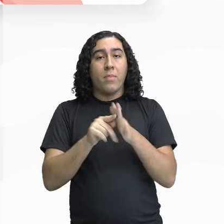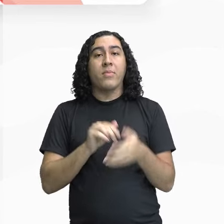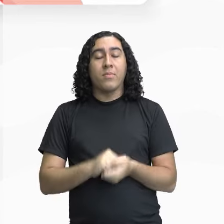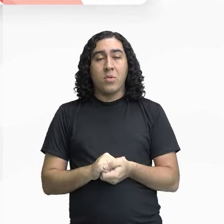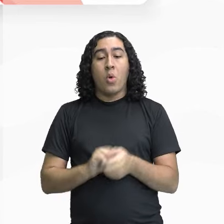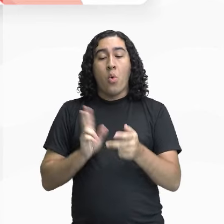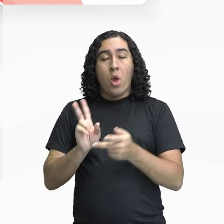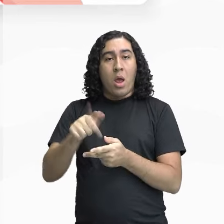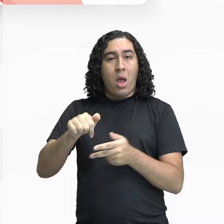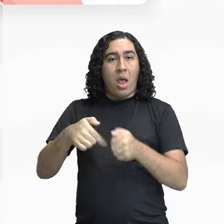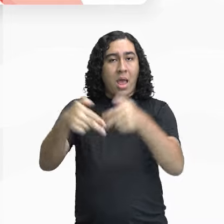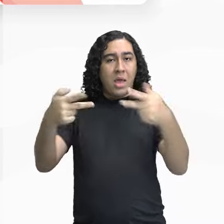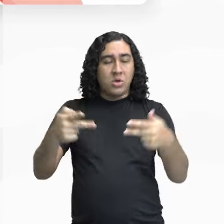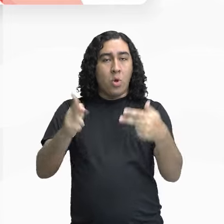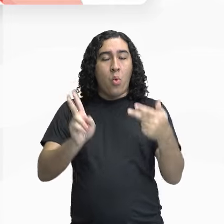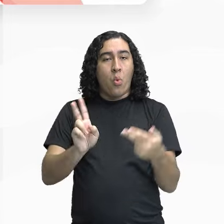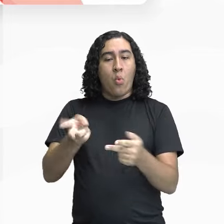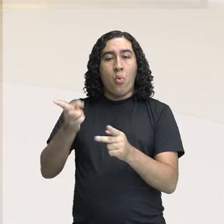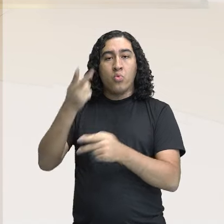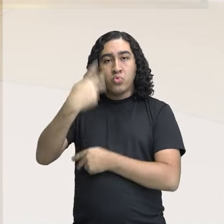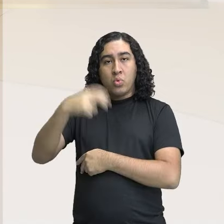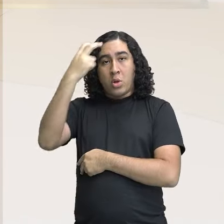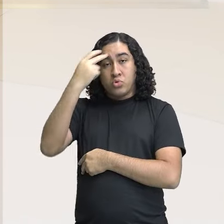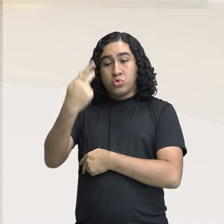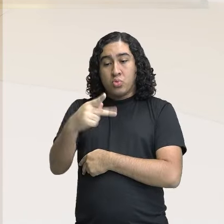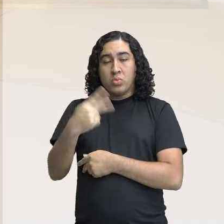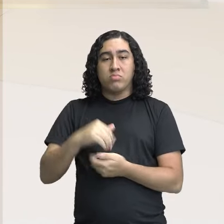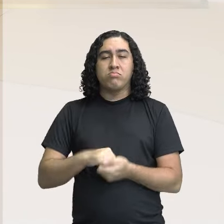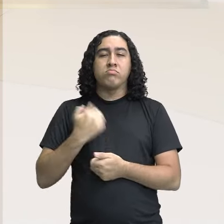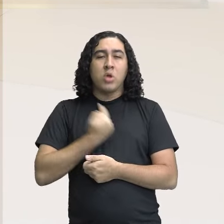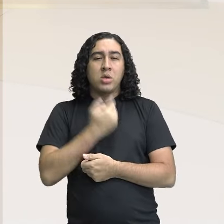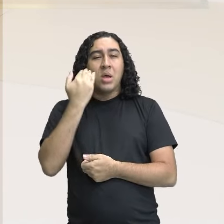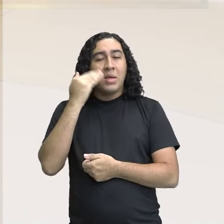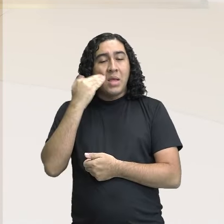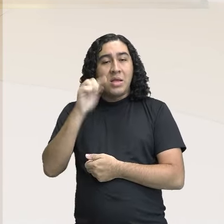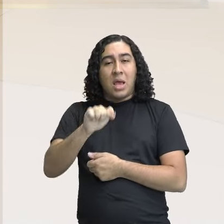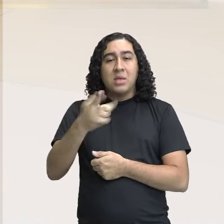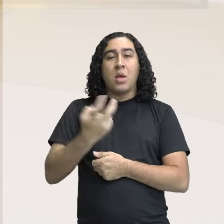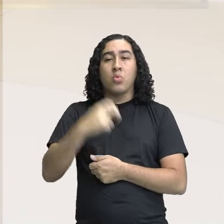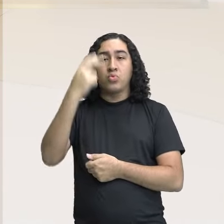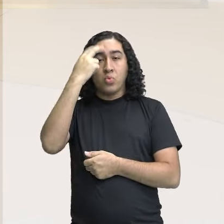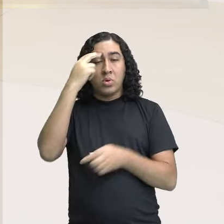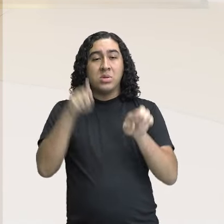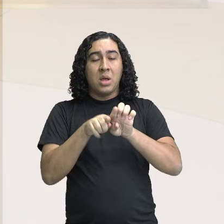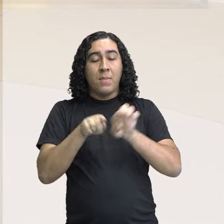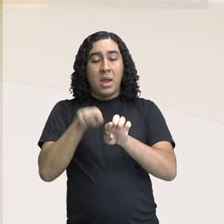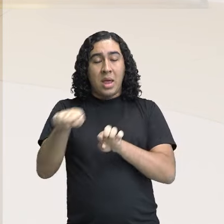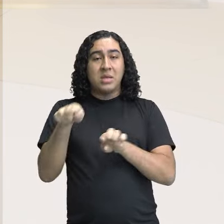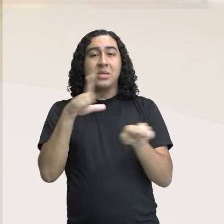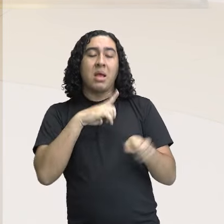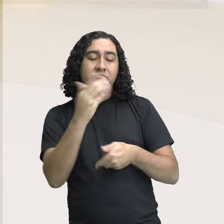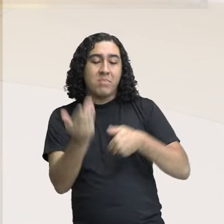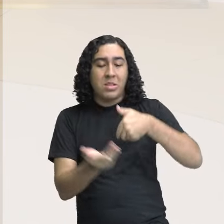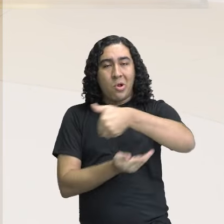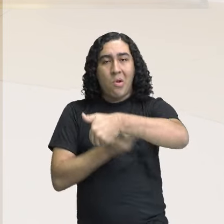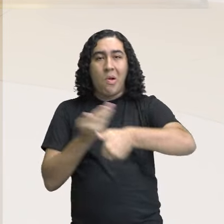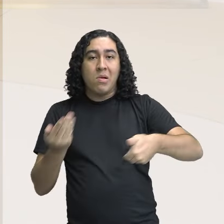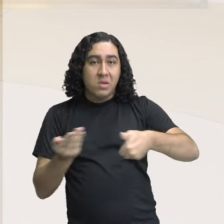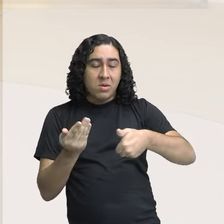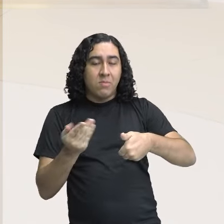professor Dário? Exatamente. Então, nós utilizamos as culturas dos povos tradicionais, professora, e os povos tradicionais também utilizam em